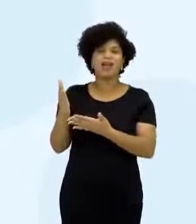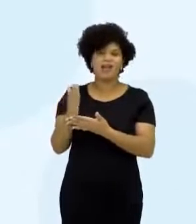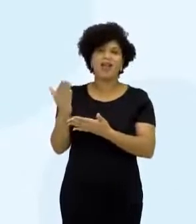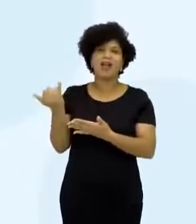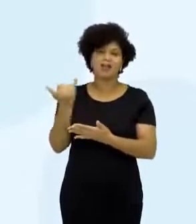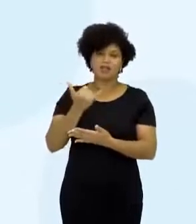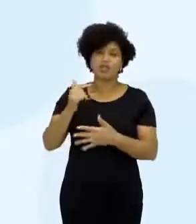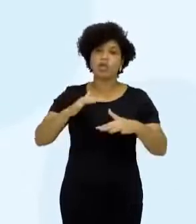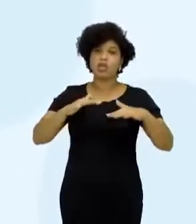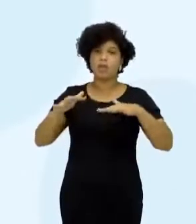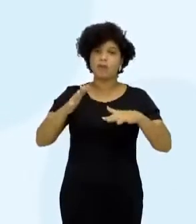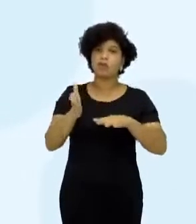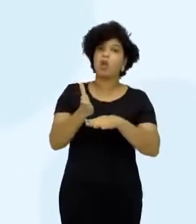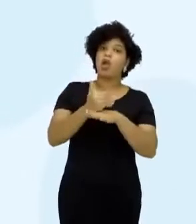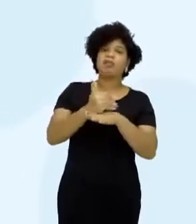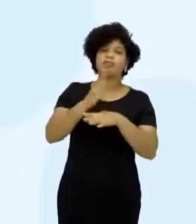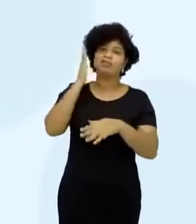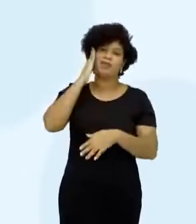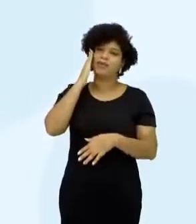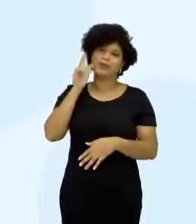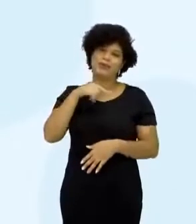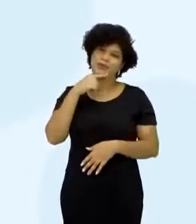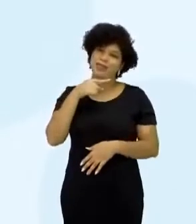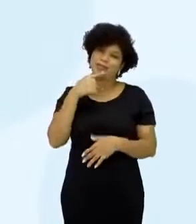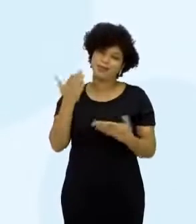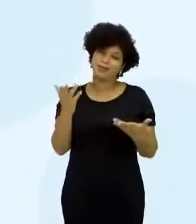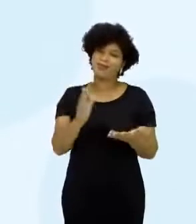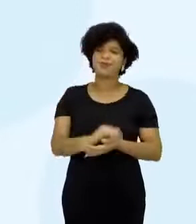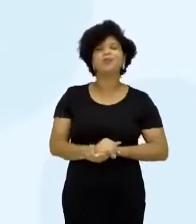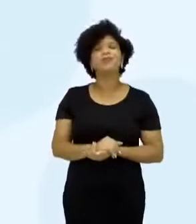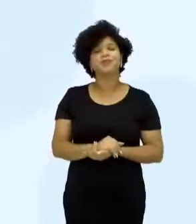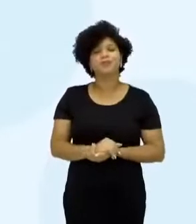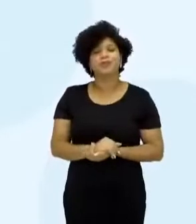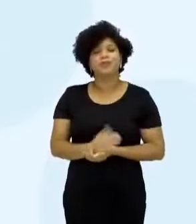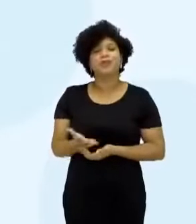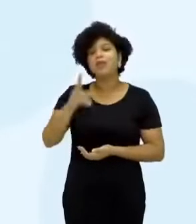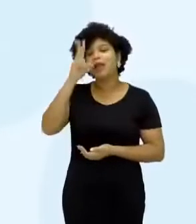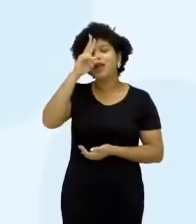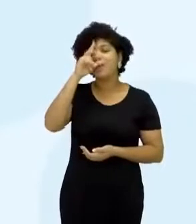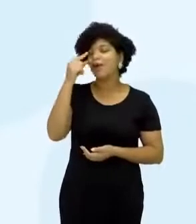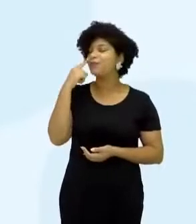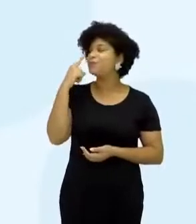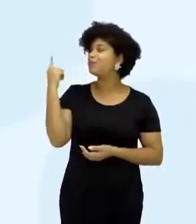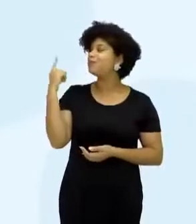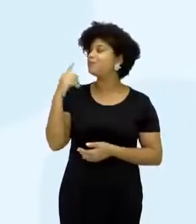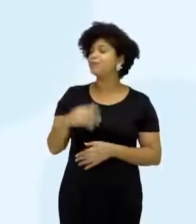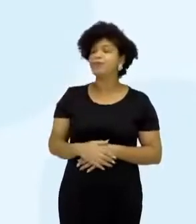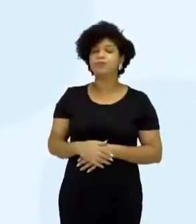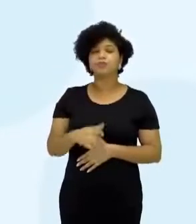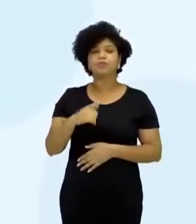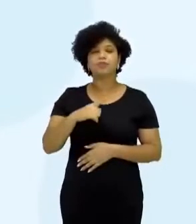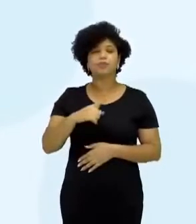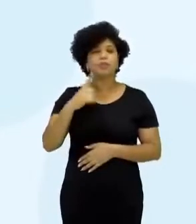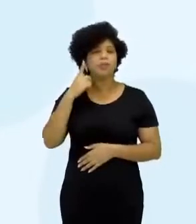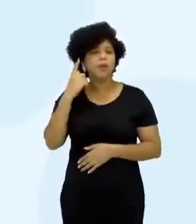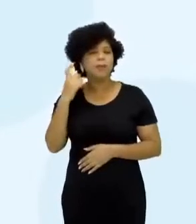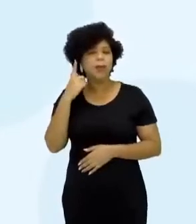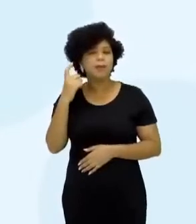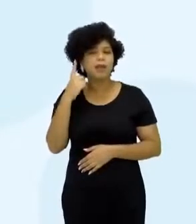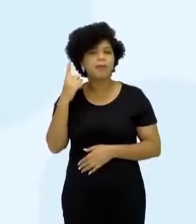prever os terremotos. Pessoal, passa o próximo para a gente. Relembrando aí o questão de ondas, som e as